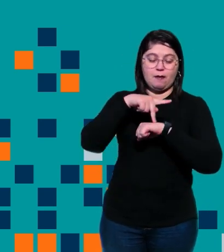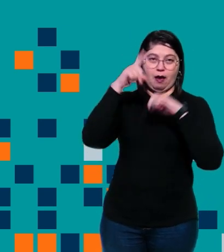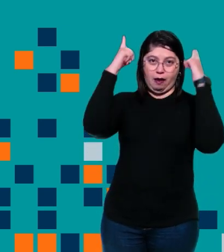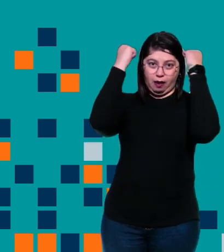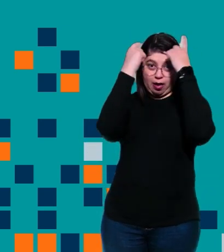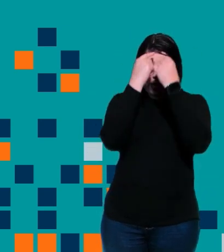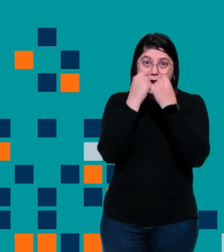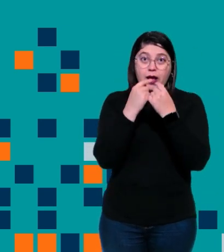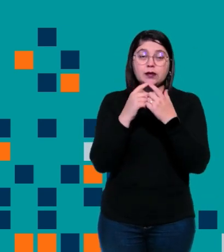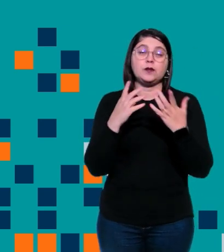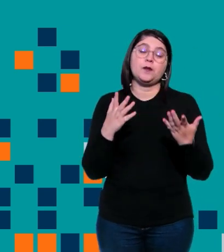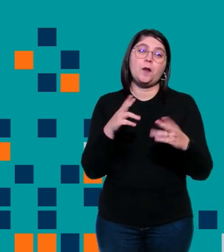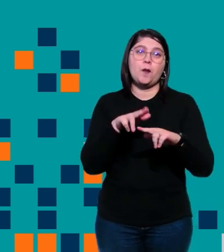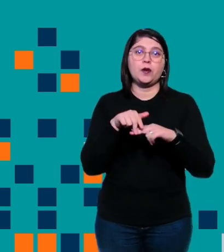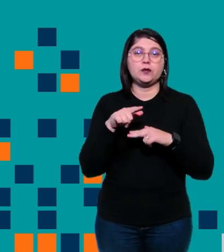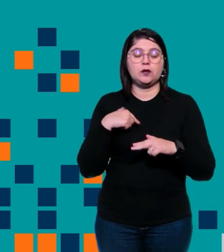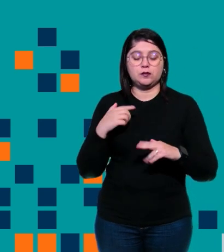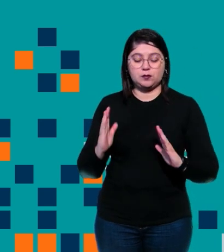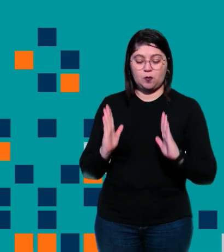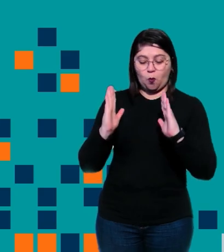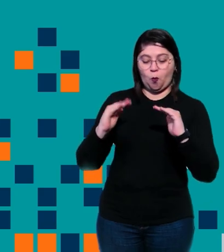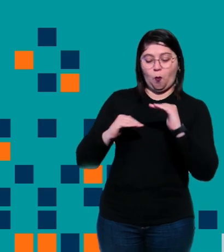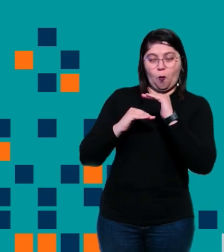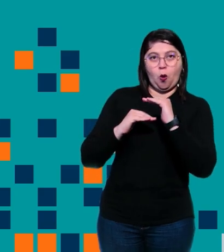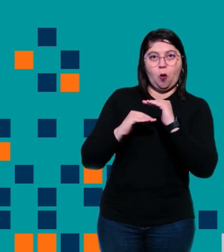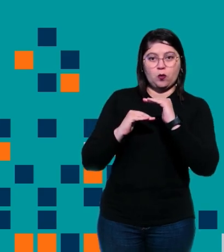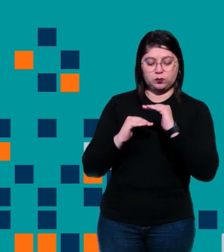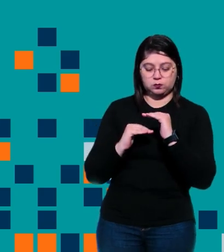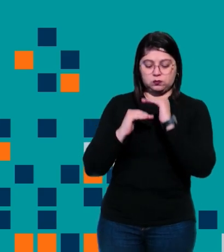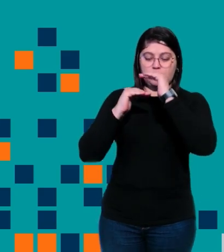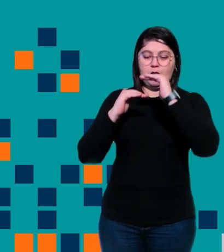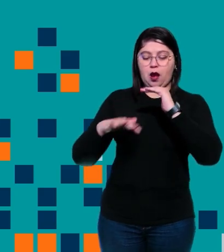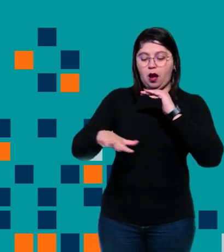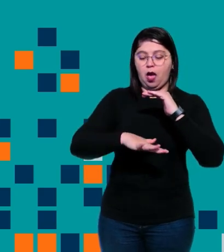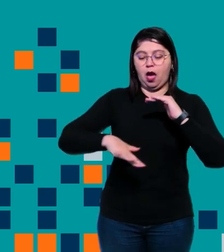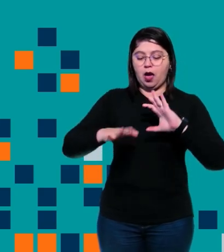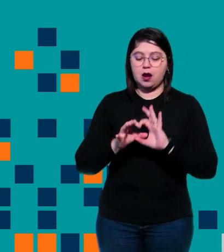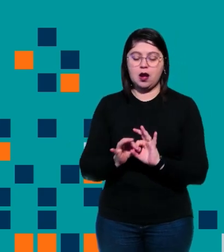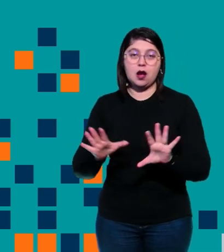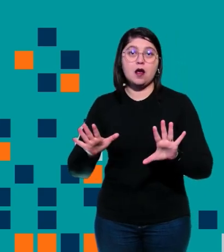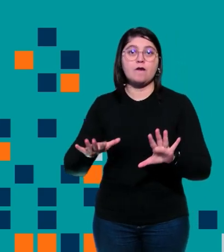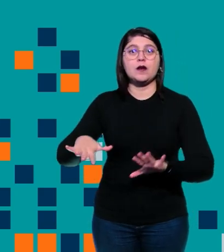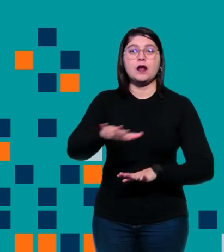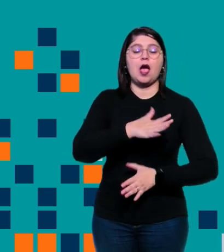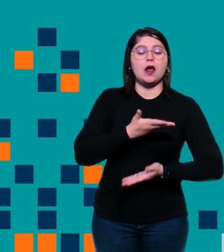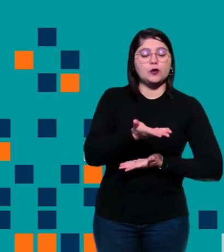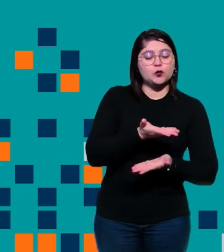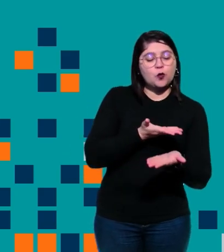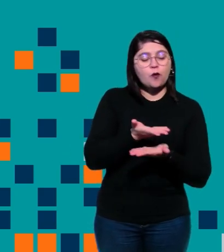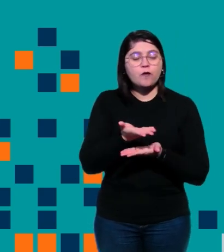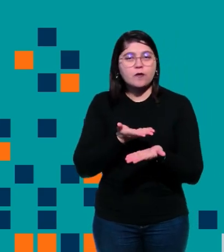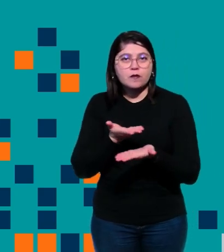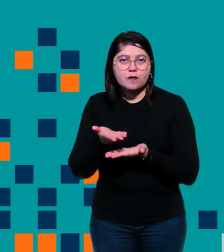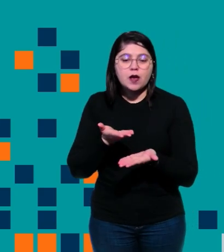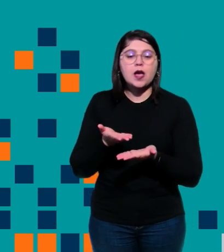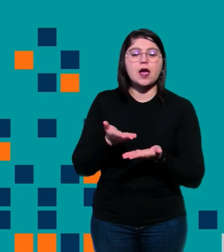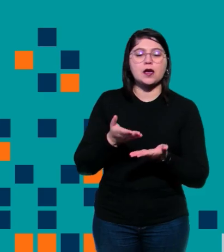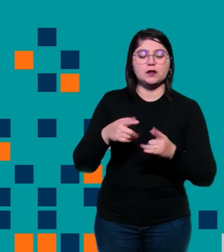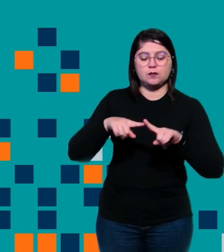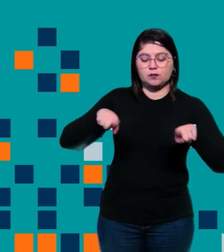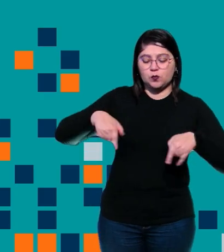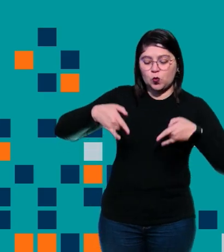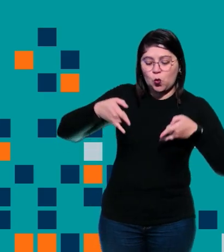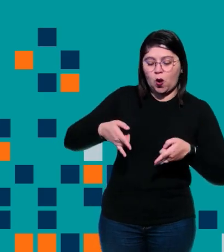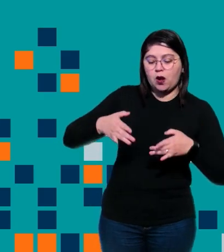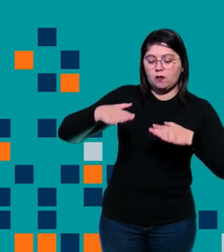gente fez um bloco suspenso, deixando o terreno livre e criando a área de convivência intermediária, tem quartos embaixo